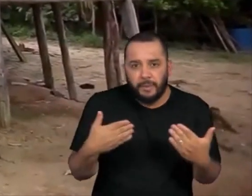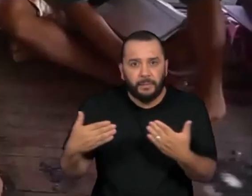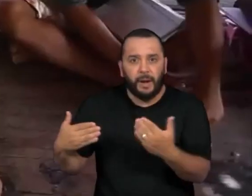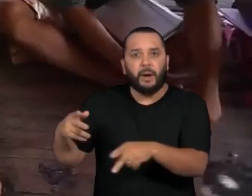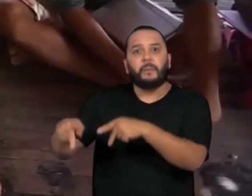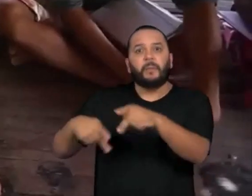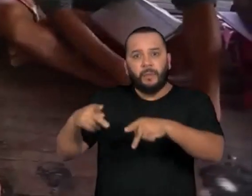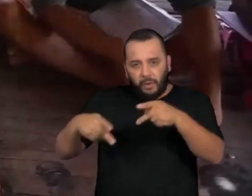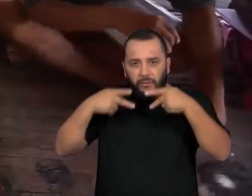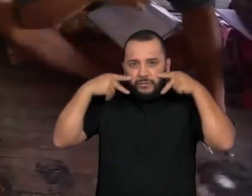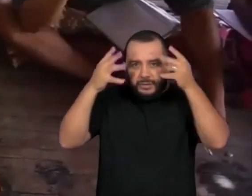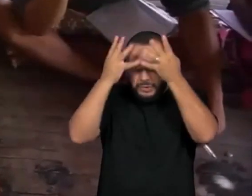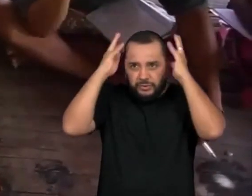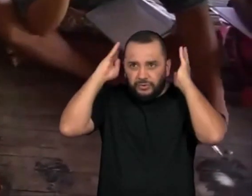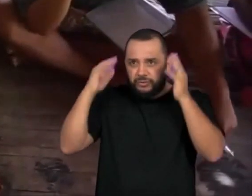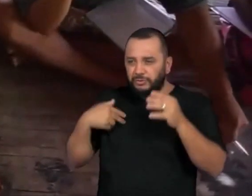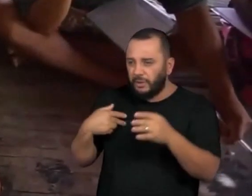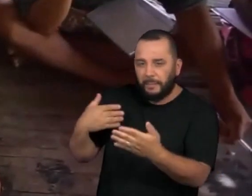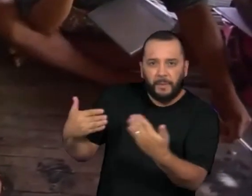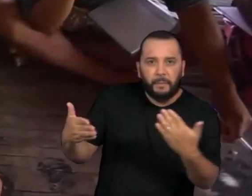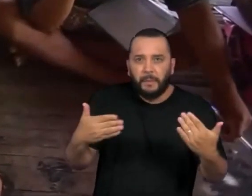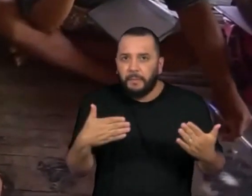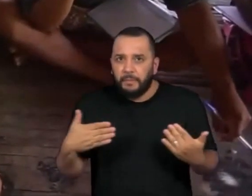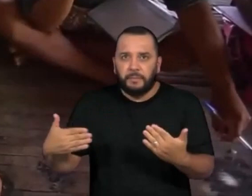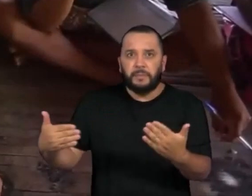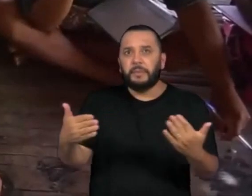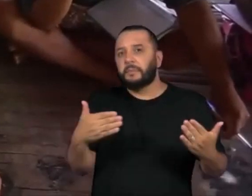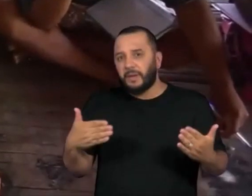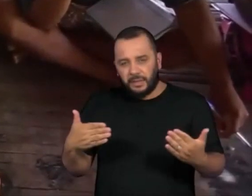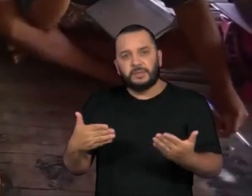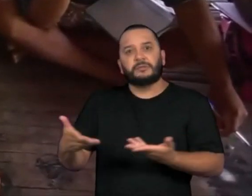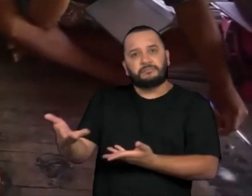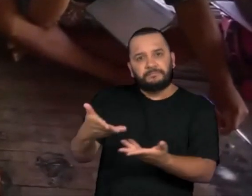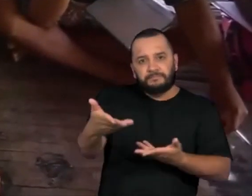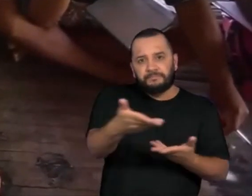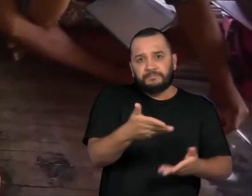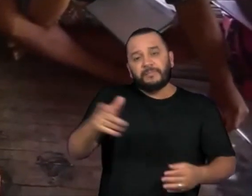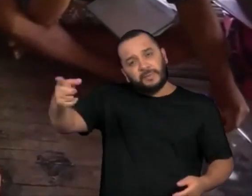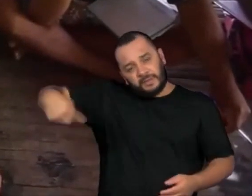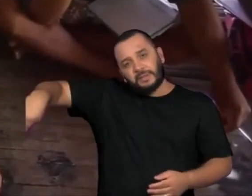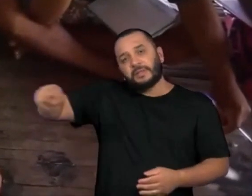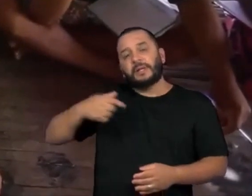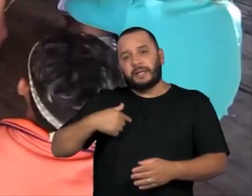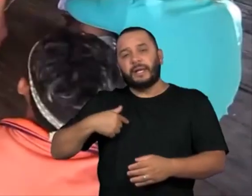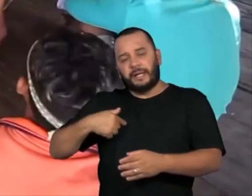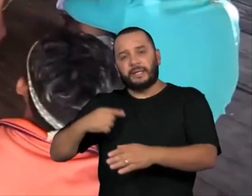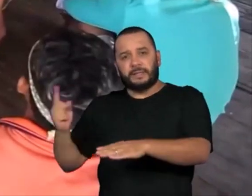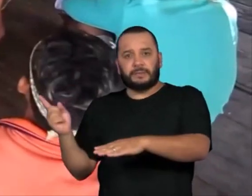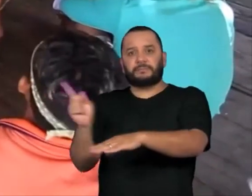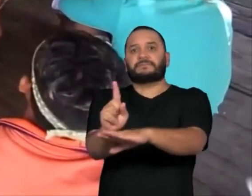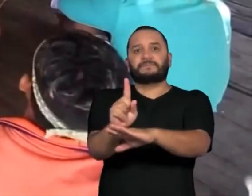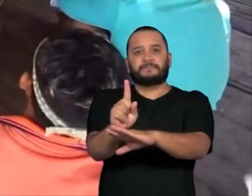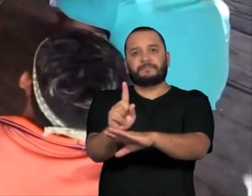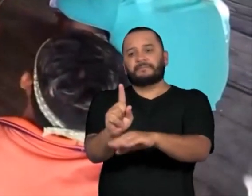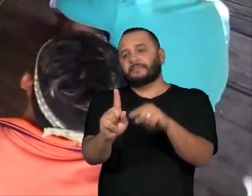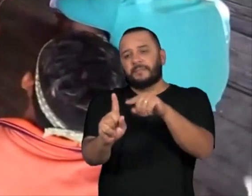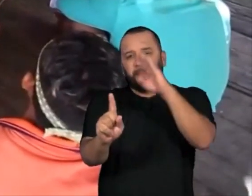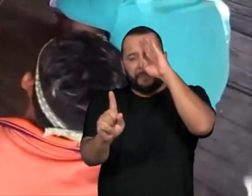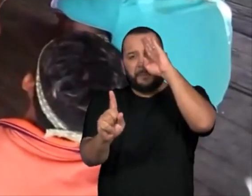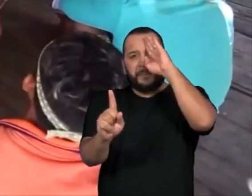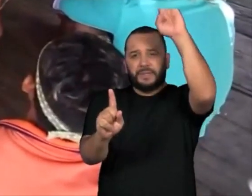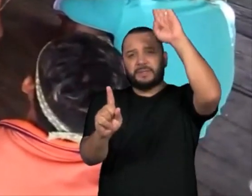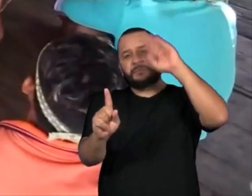esses povos, né, e traga realmente eles para serem protagonistas da sua própria história, da sua própria